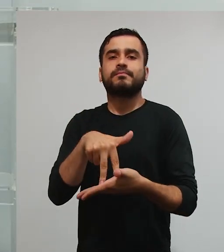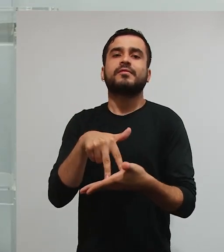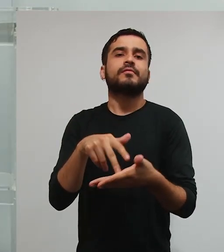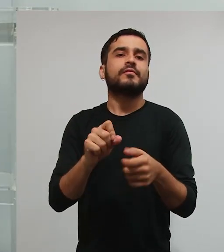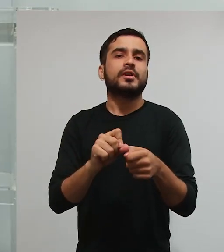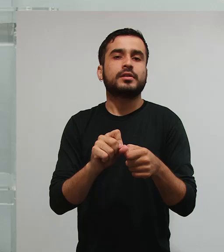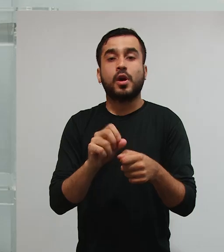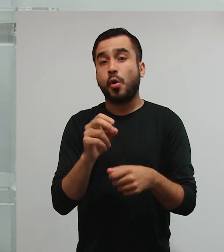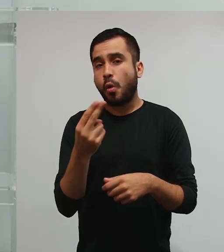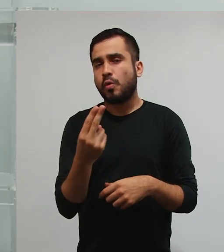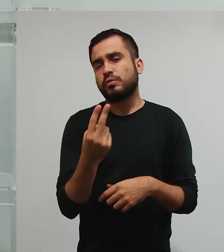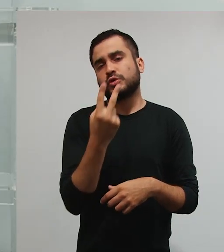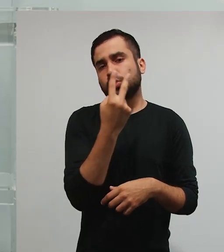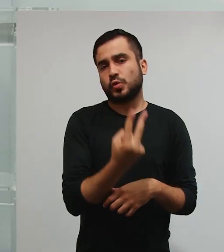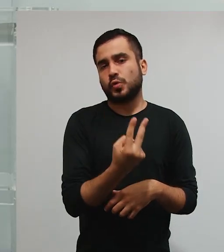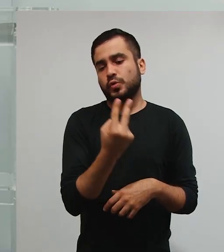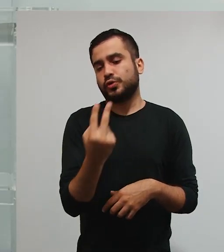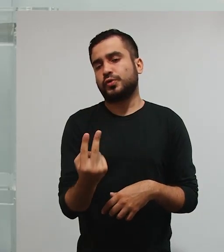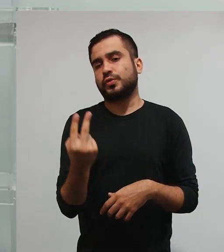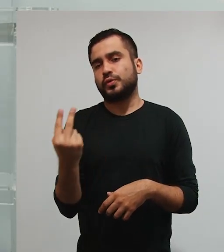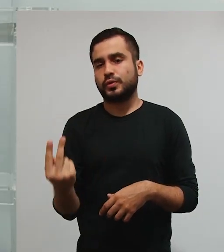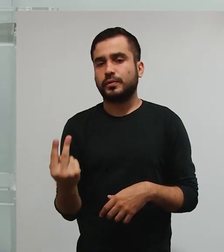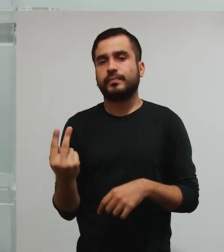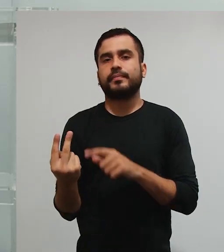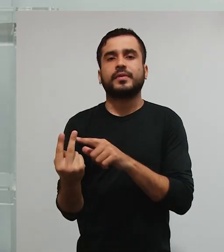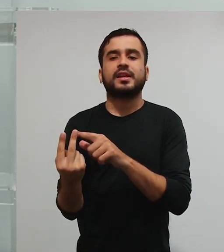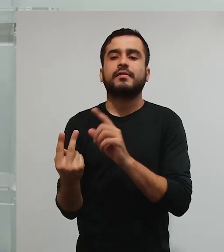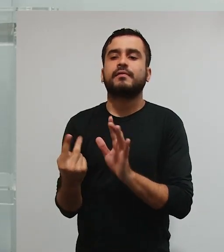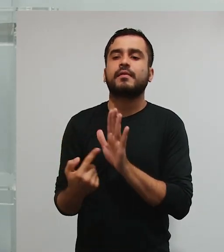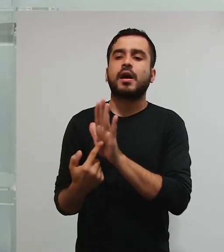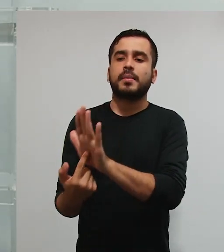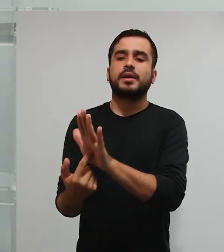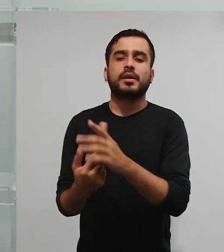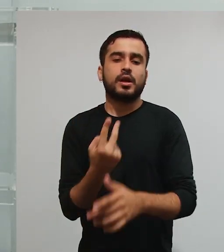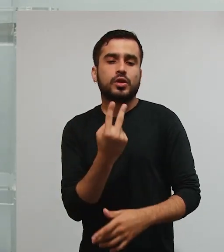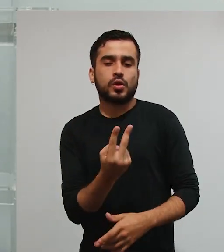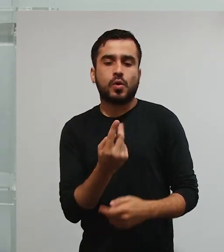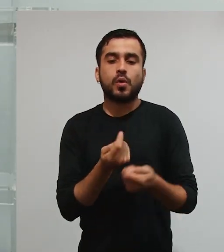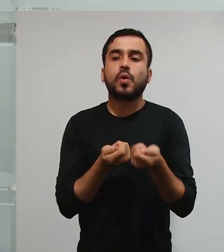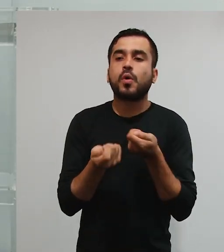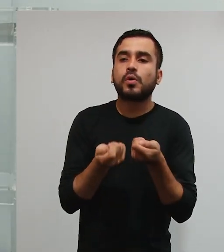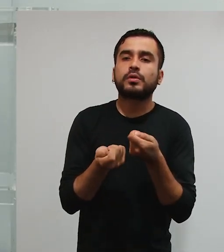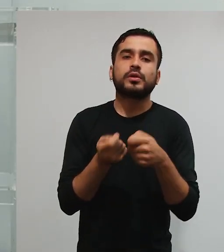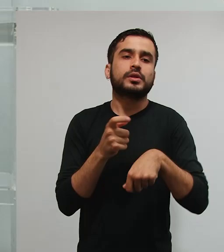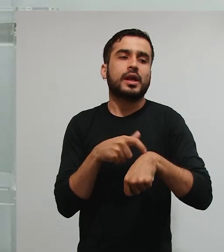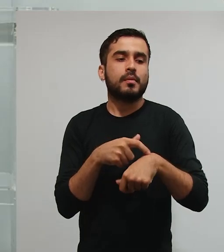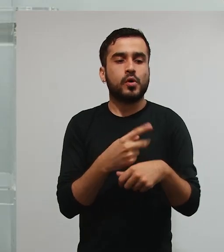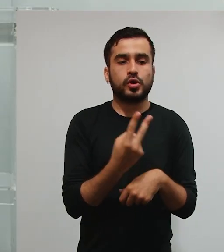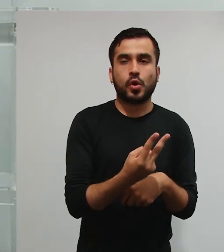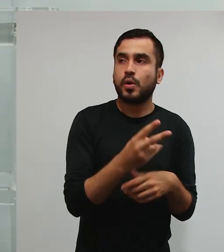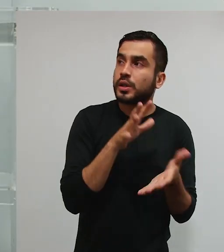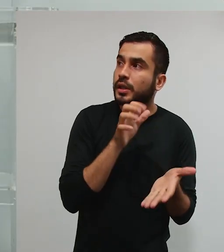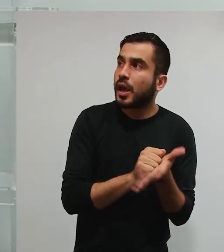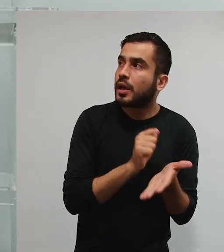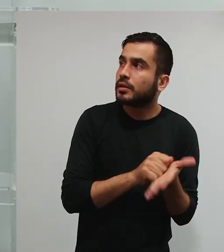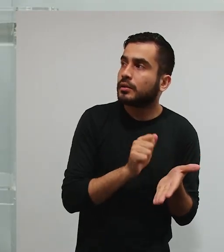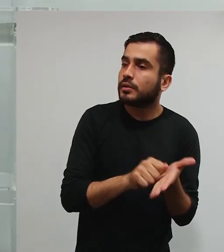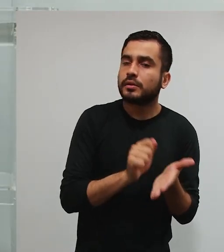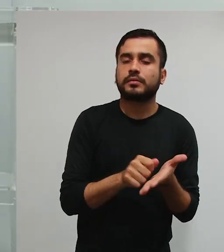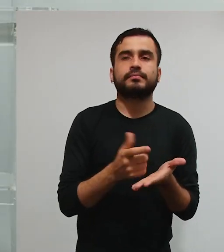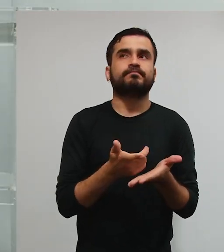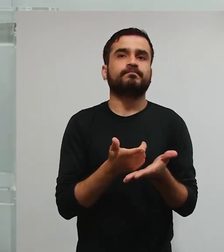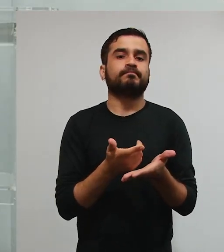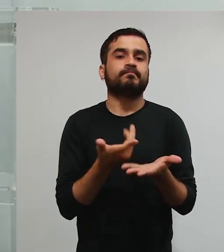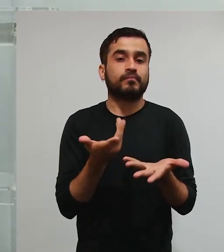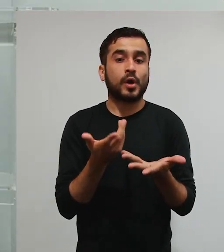a cada 2 pessoas, cada 2 serão expositores, 2 ficarão no controle, 2 ficarão no registro. Nessa visita, na